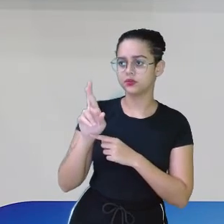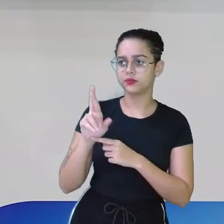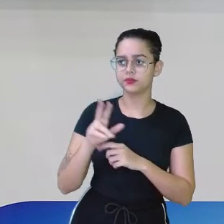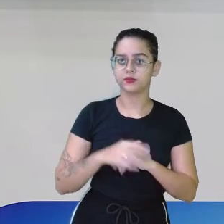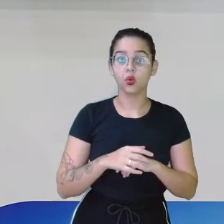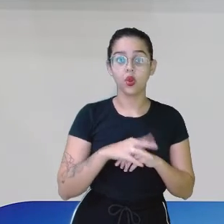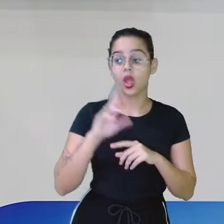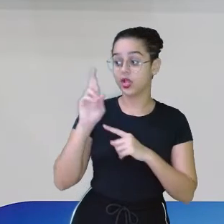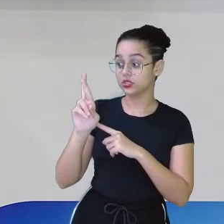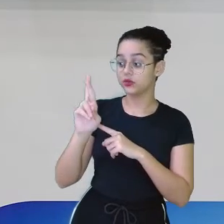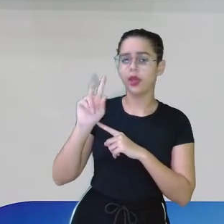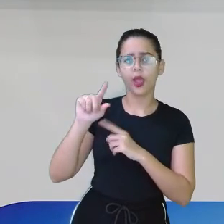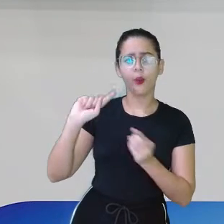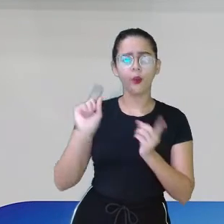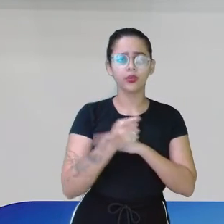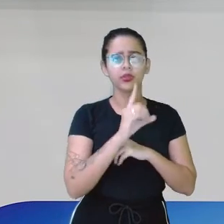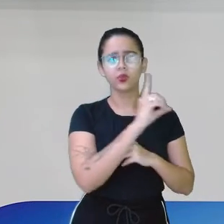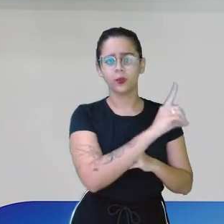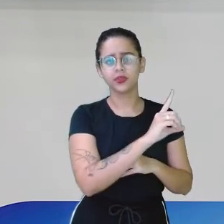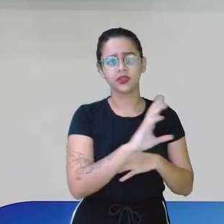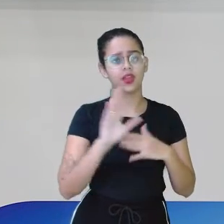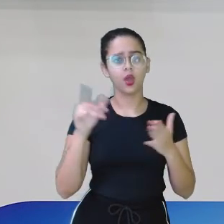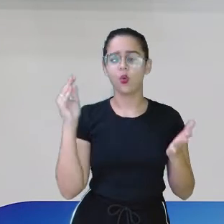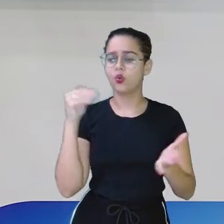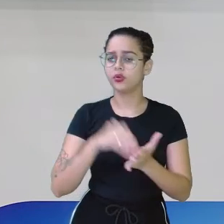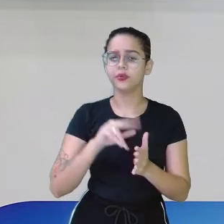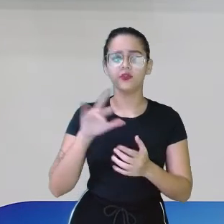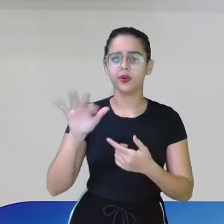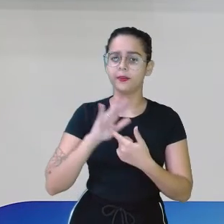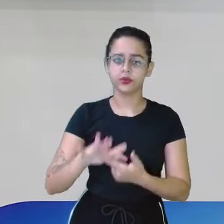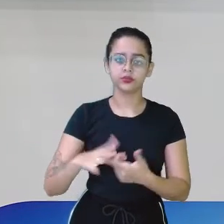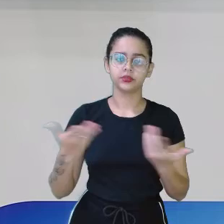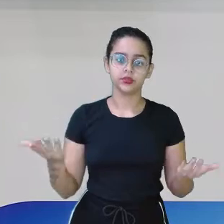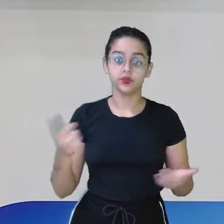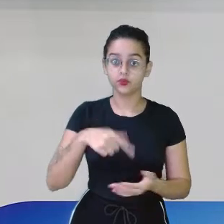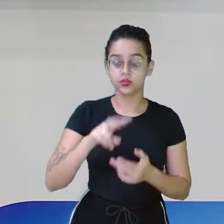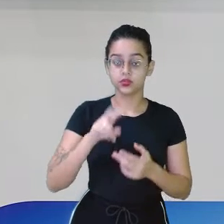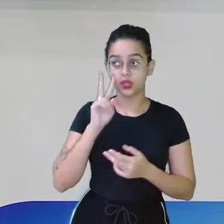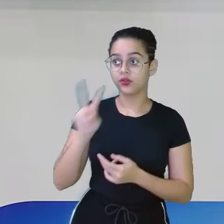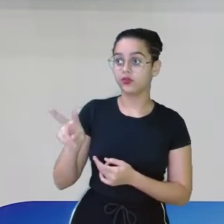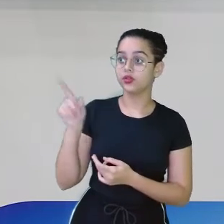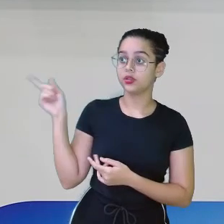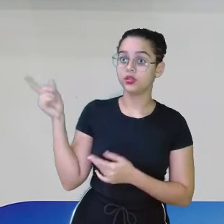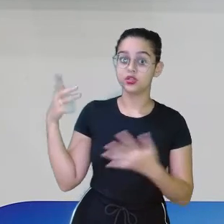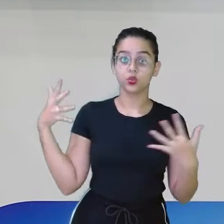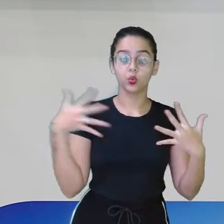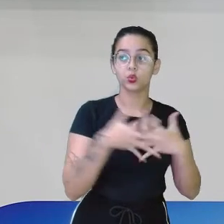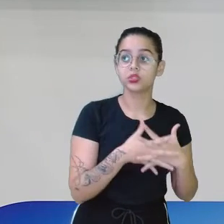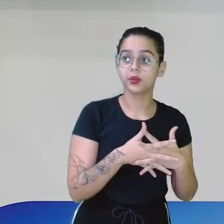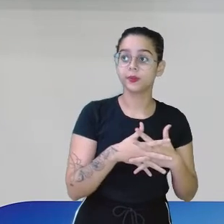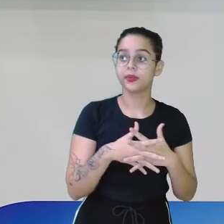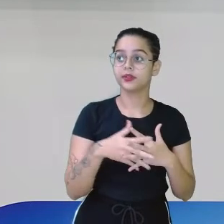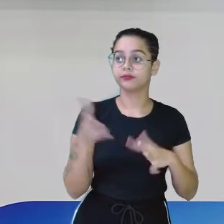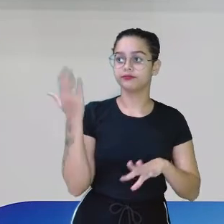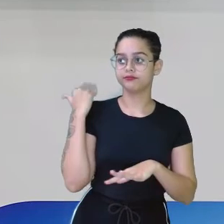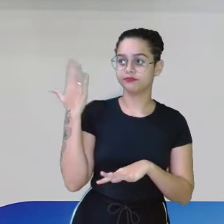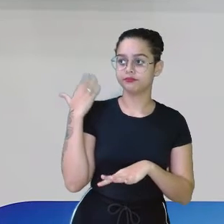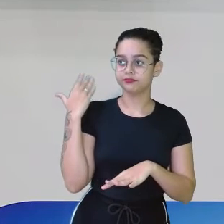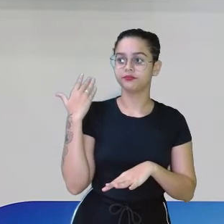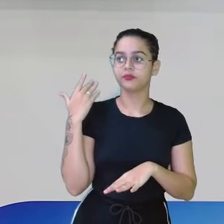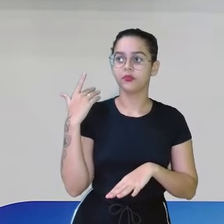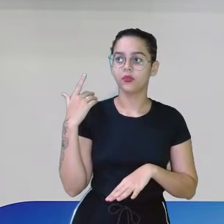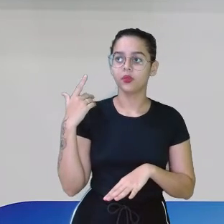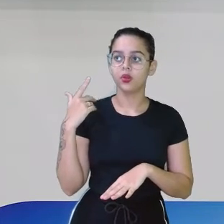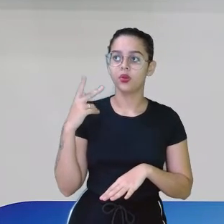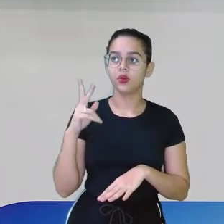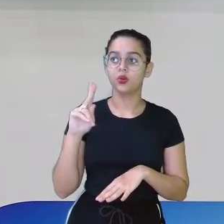dominante, gente. Então ele vai ser sempre o último que vai aparecer. E vocês viram que nesse cruzamento aqui, ó, né,